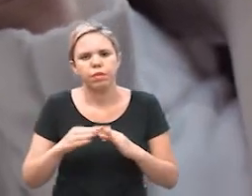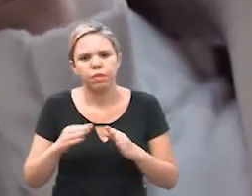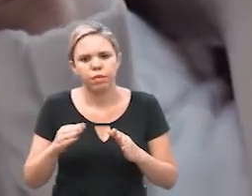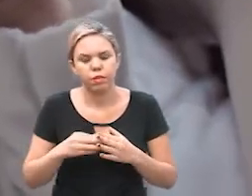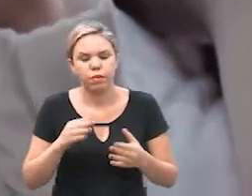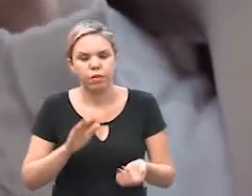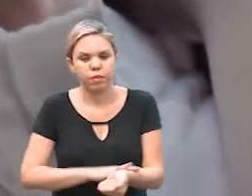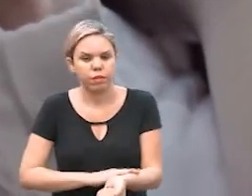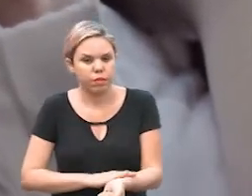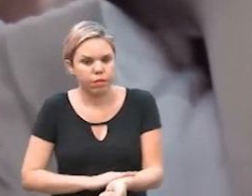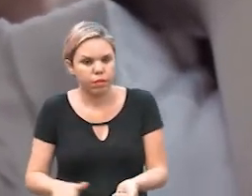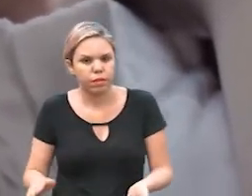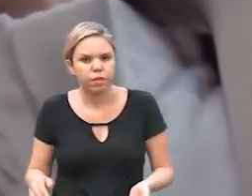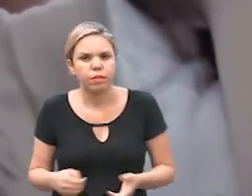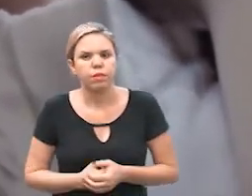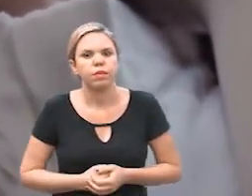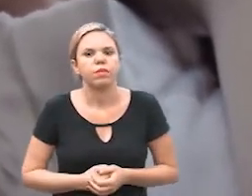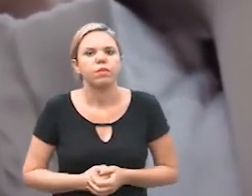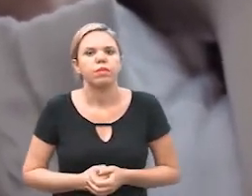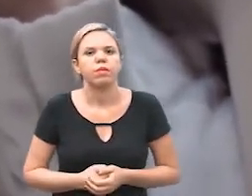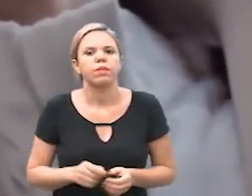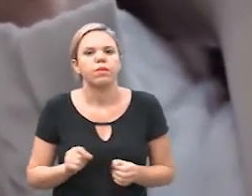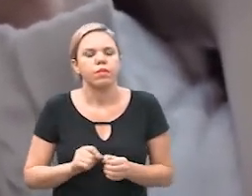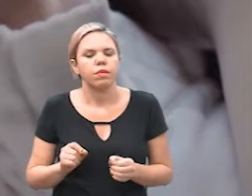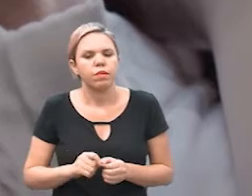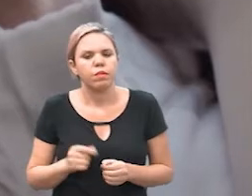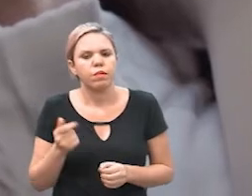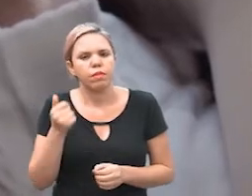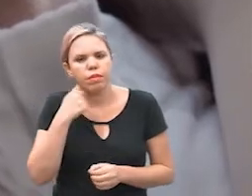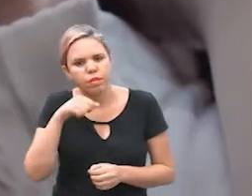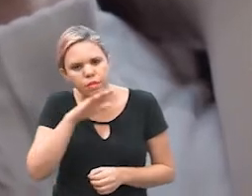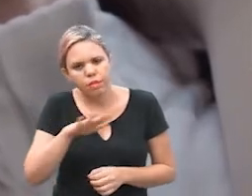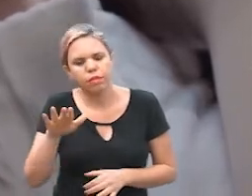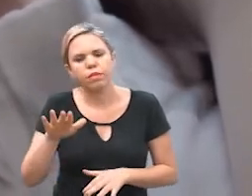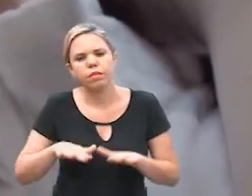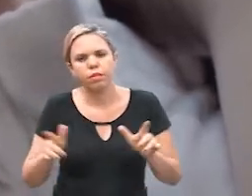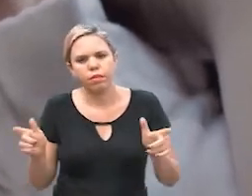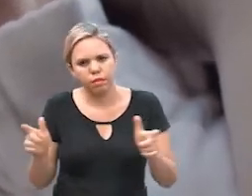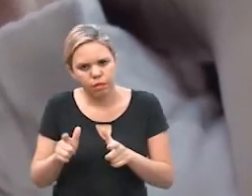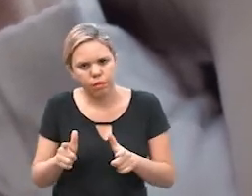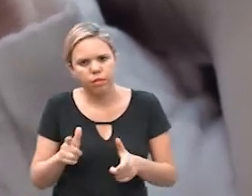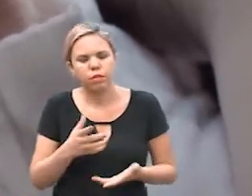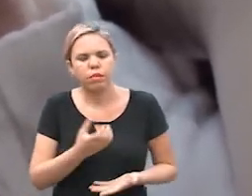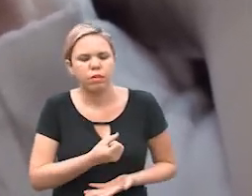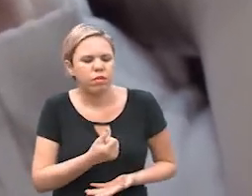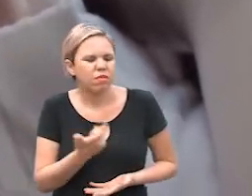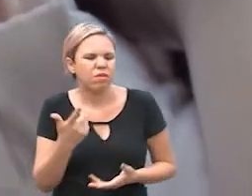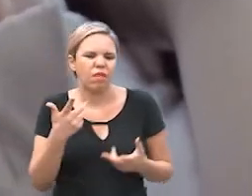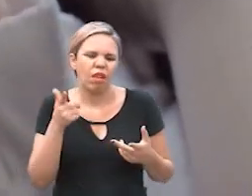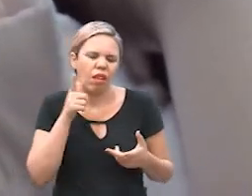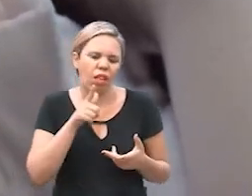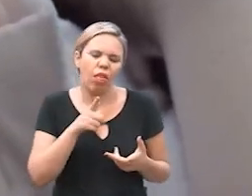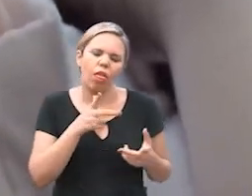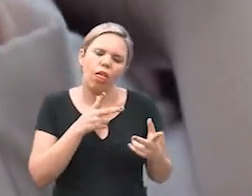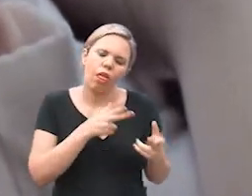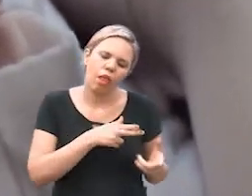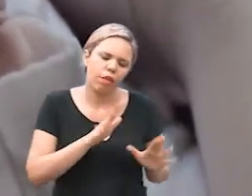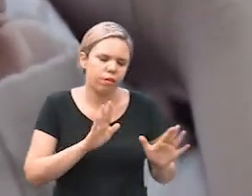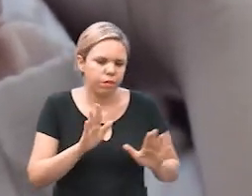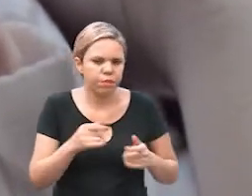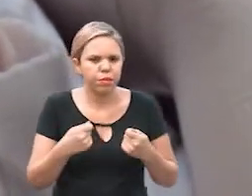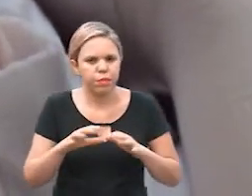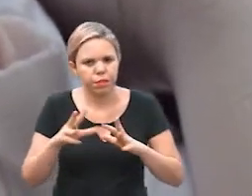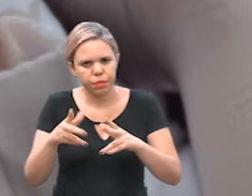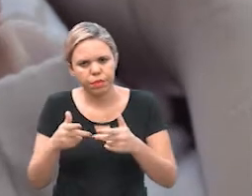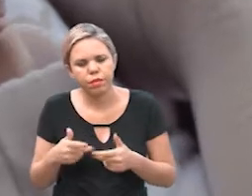um estresse, né? Então, isso faz com que ela diminua a produção, que ela não descanse. Então, ela precisa de tudo